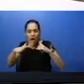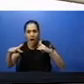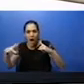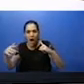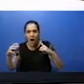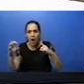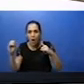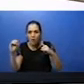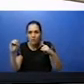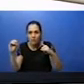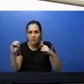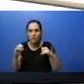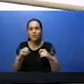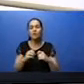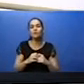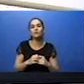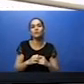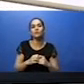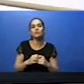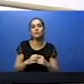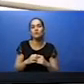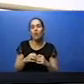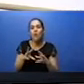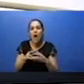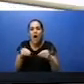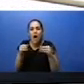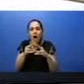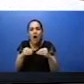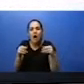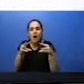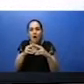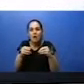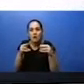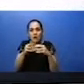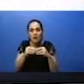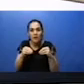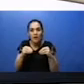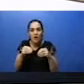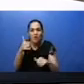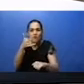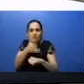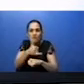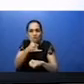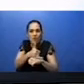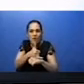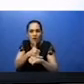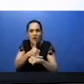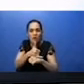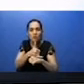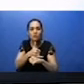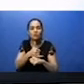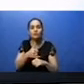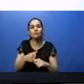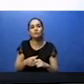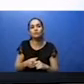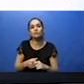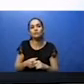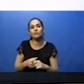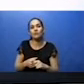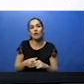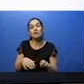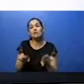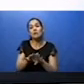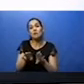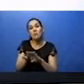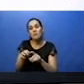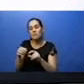aço. O aço é uma liga metálica, né, que contém ferro, por isso que ele enferruja às vezes. E aqui nós temos o prego, né,